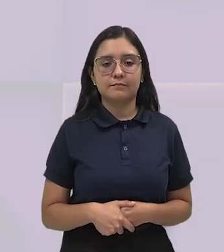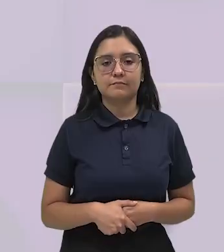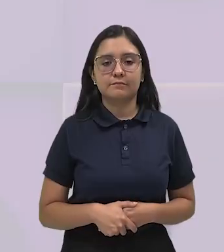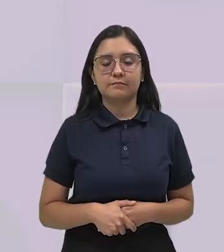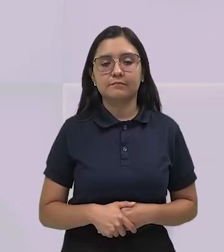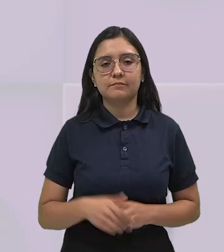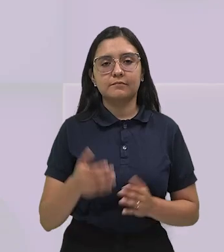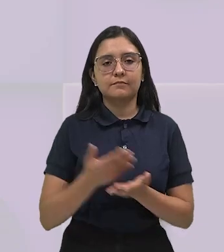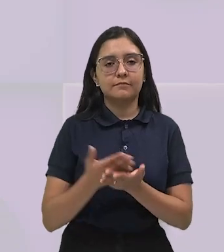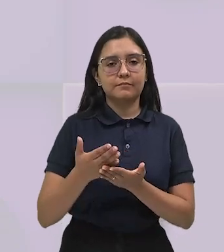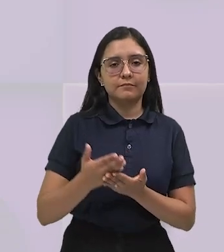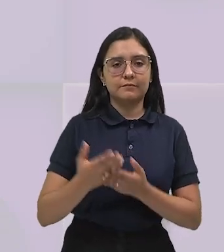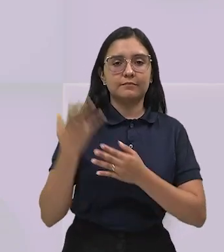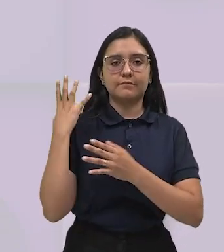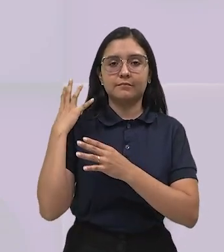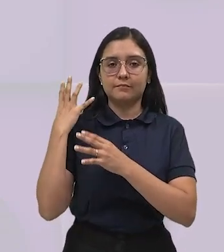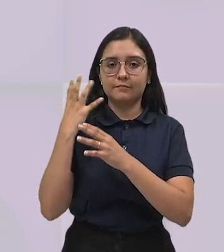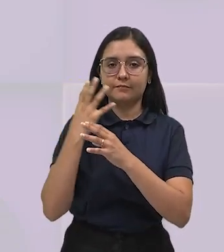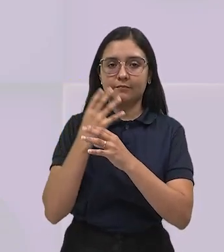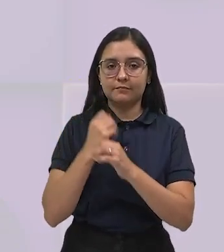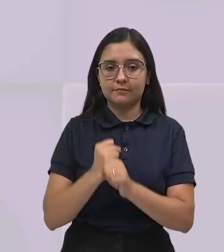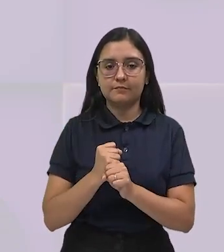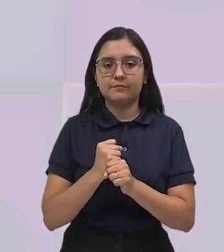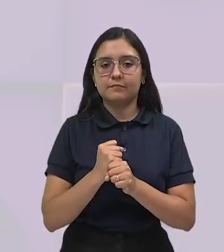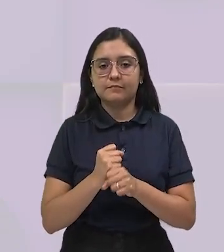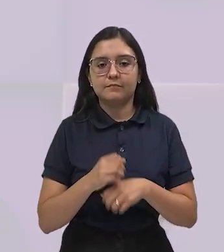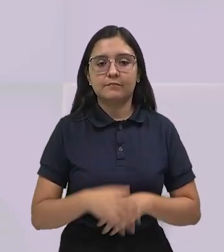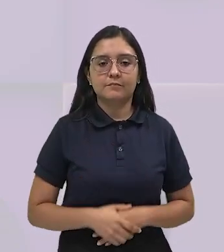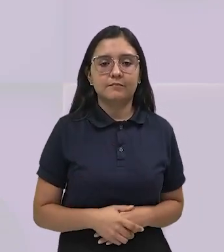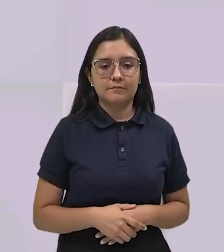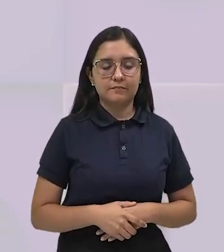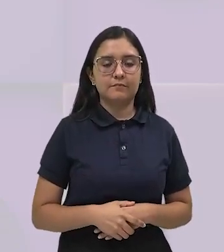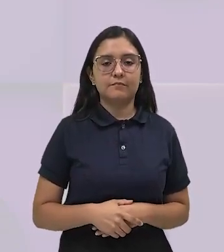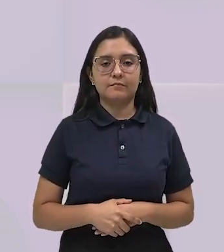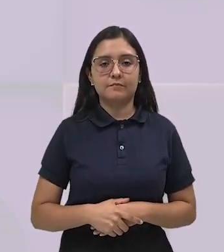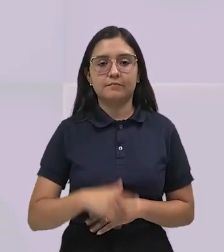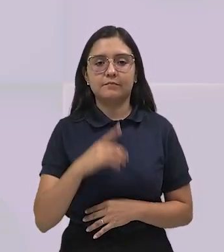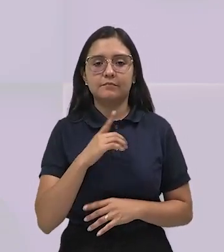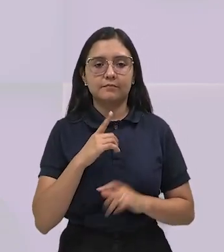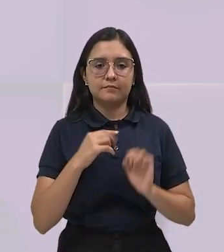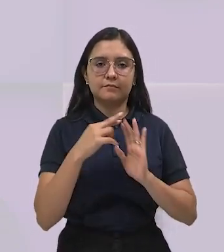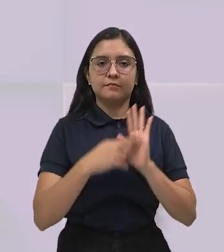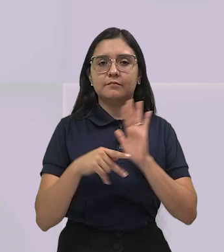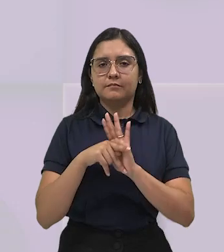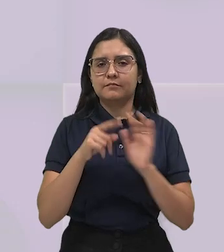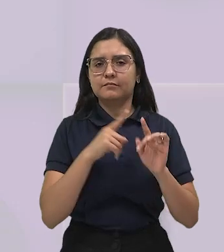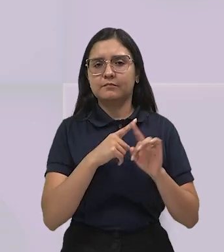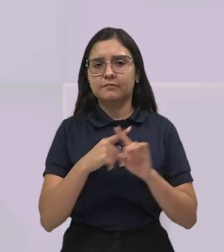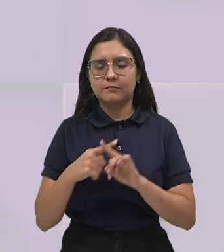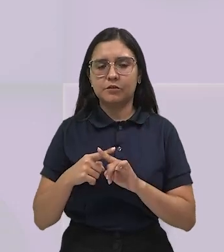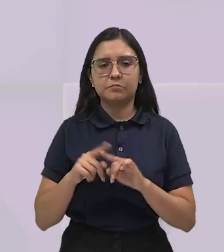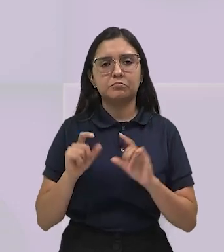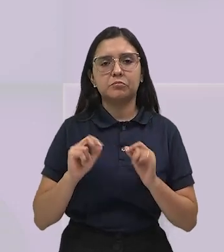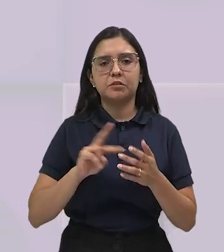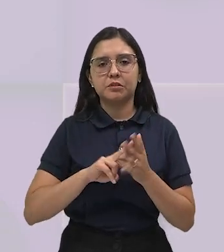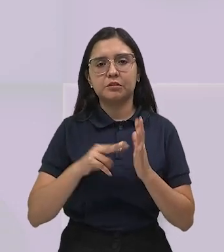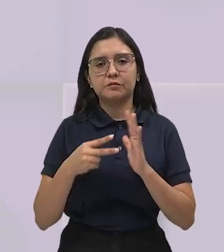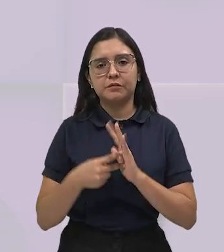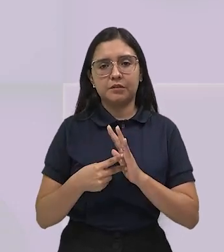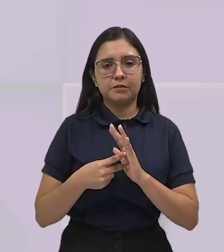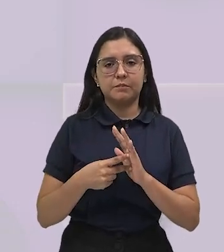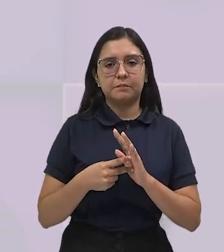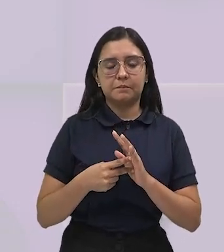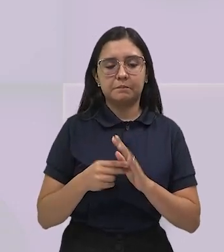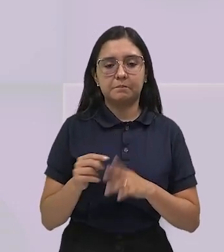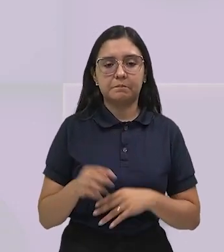Iniciando essa revisão, nós temos a questão do princípio multiplicativo. E o que vem a ser o princípio